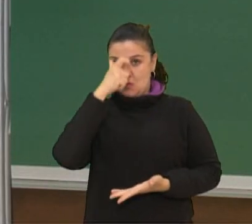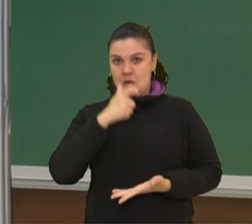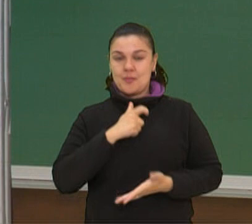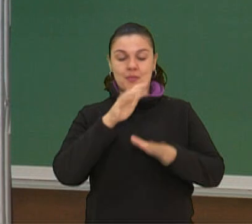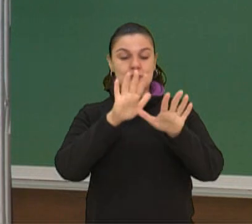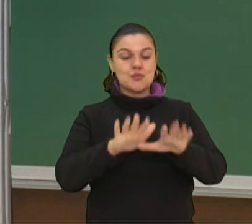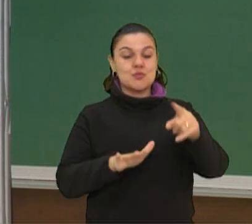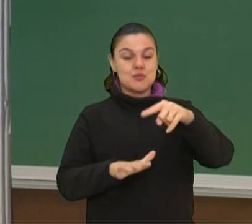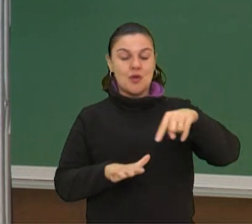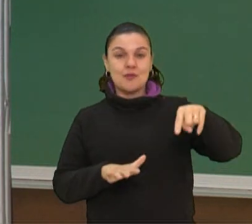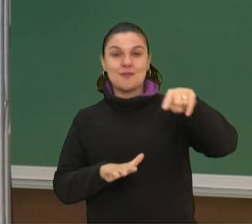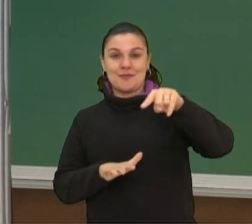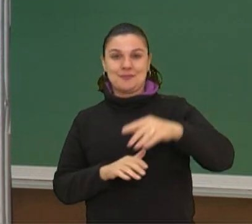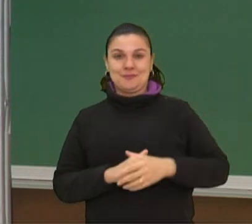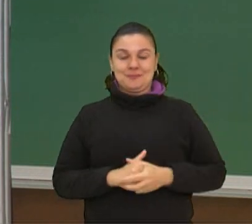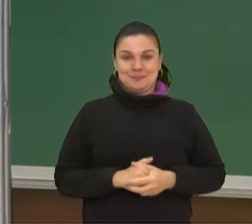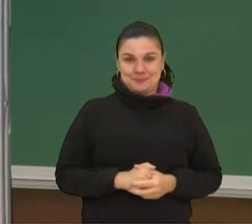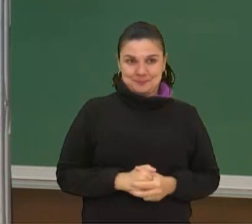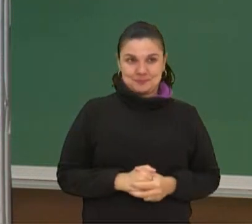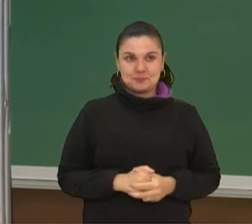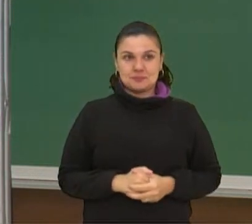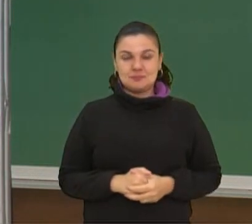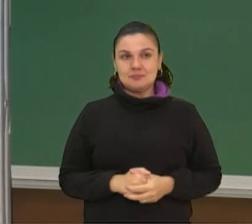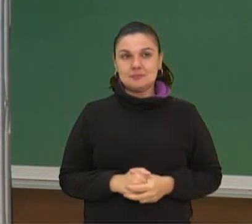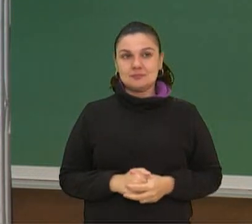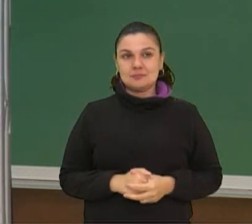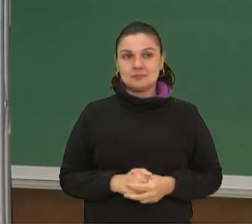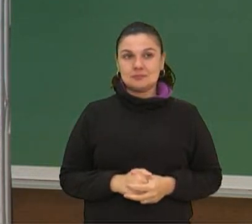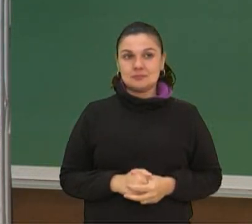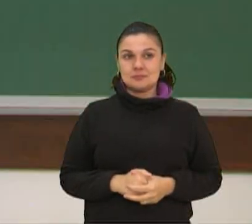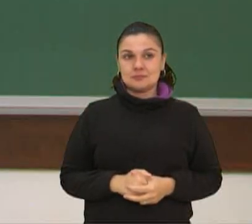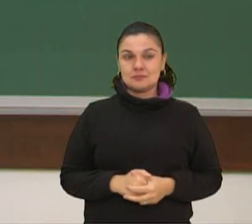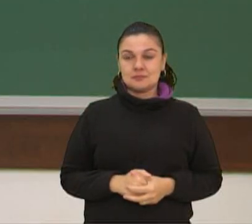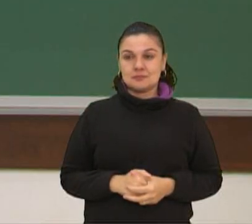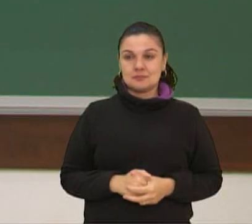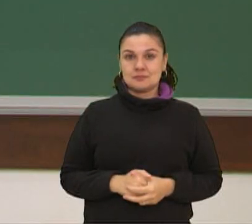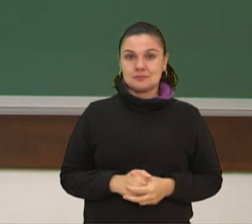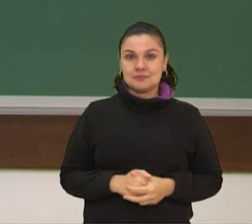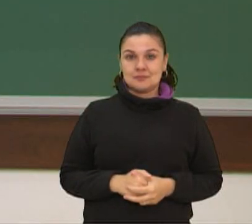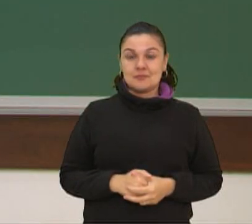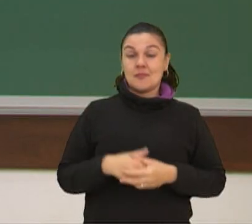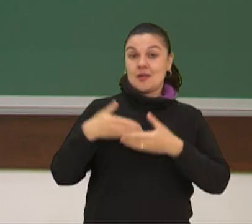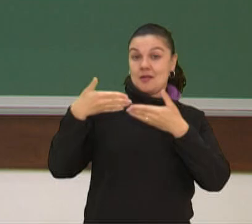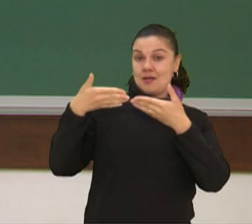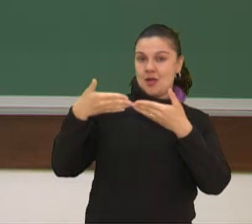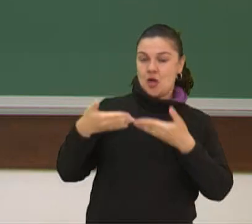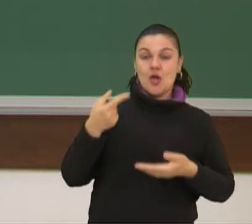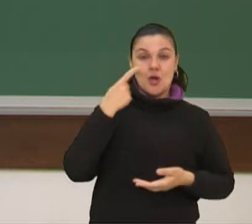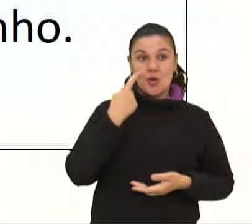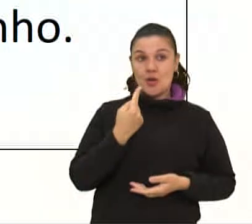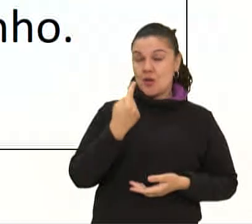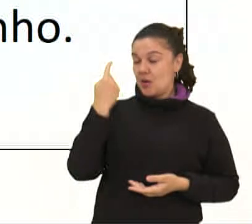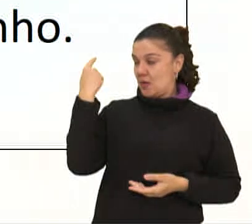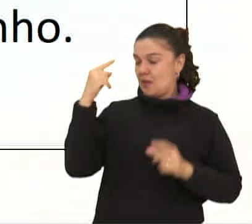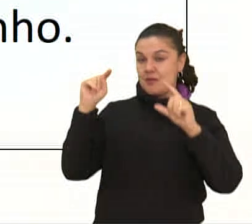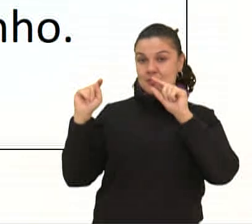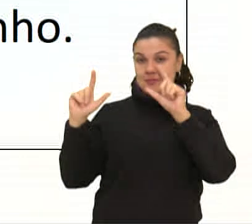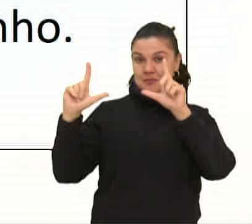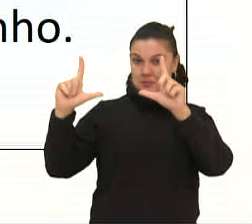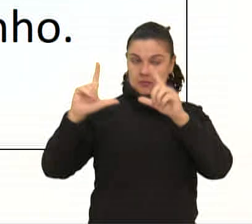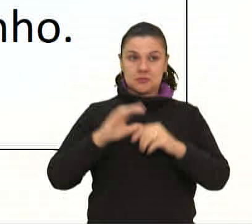cheguei atrasado, eu fiz isso por causa disso, por causa daquilo. Não, o estoico diz que é o contrário. Prestou